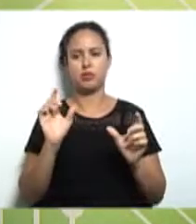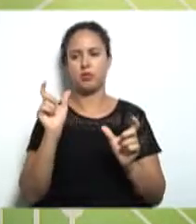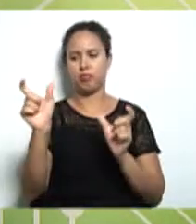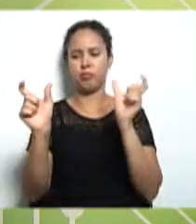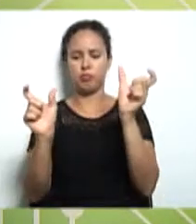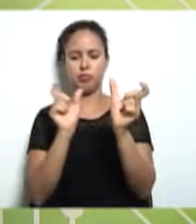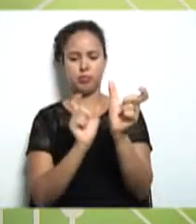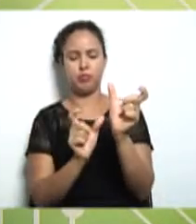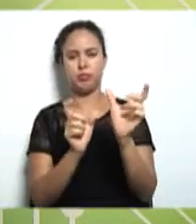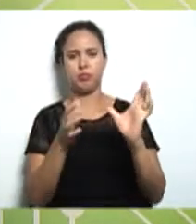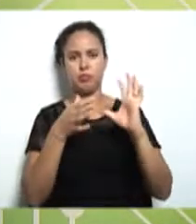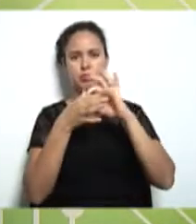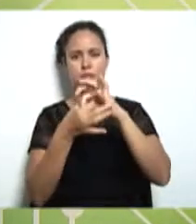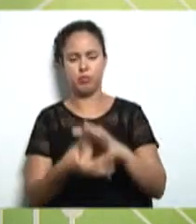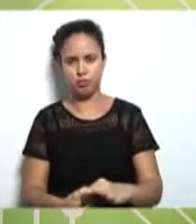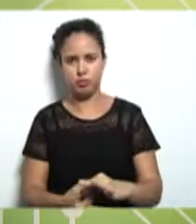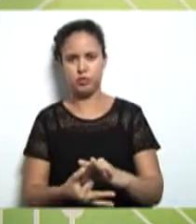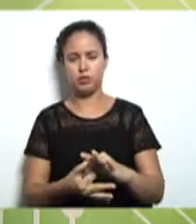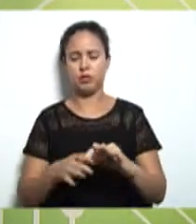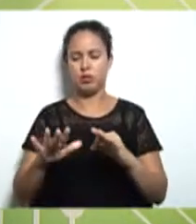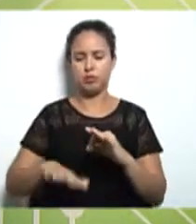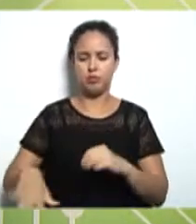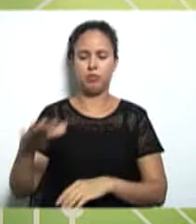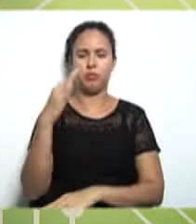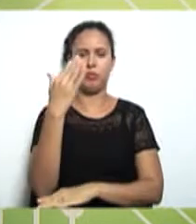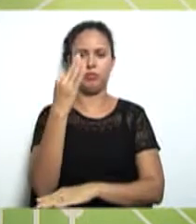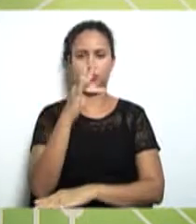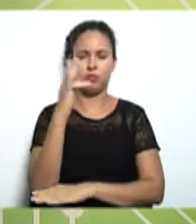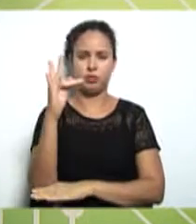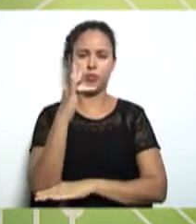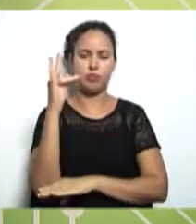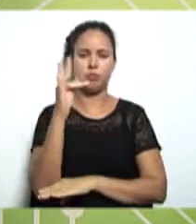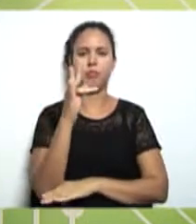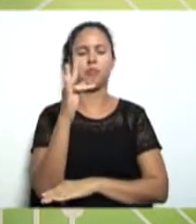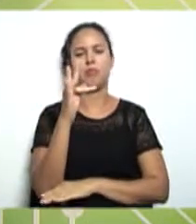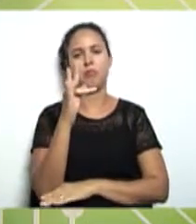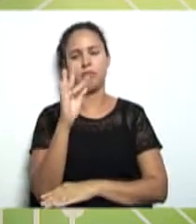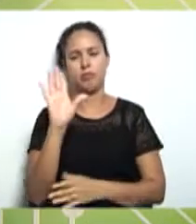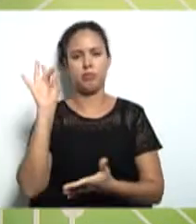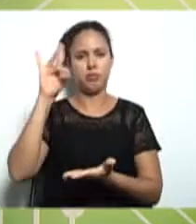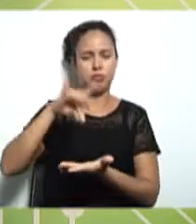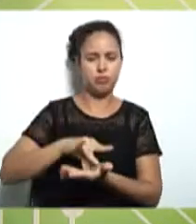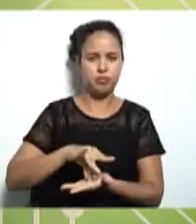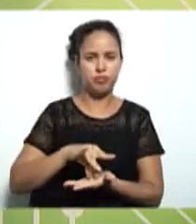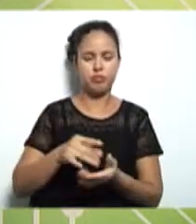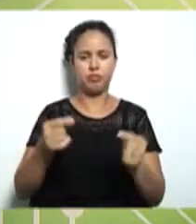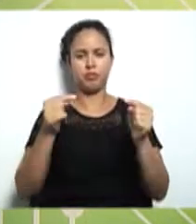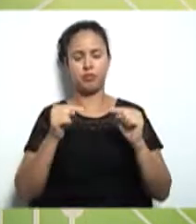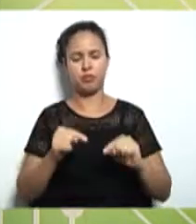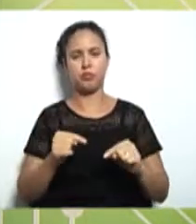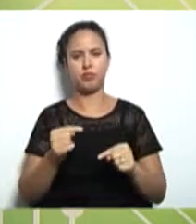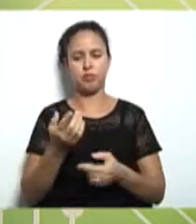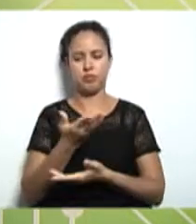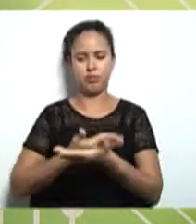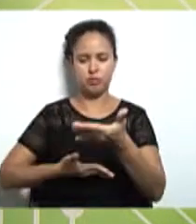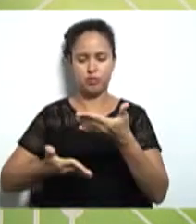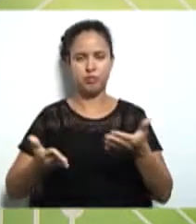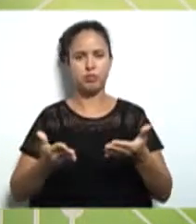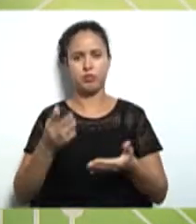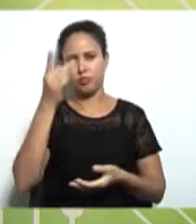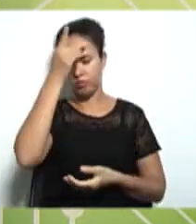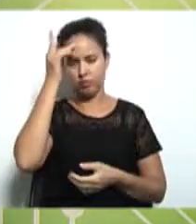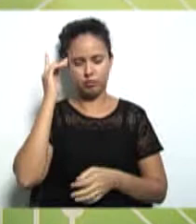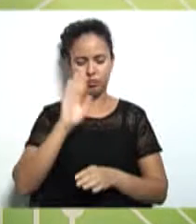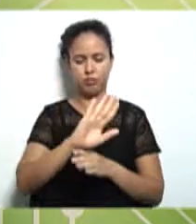Então, eu tenho um ambiente formal, situações reais e relações interinstitucionais. Diferente da